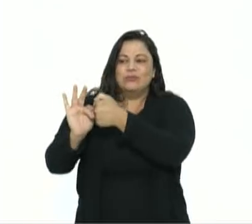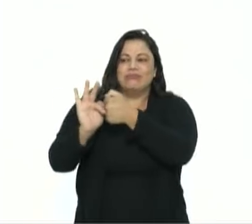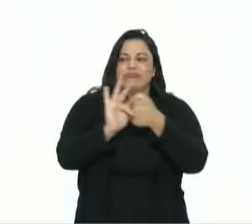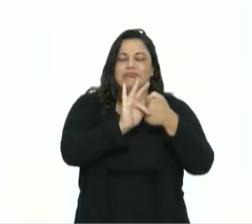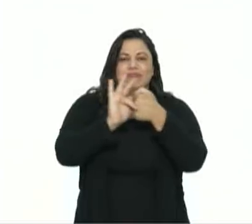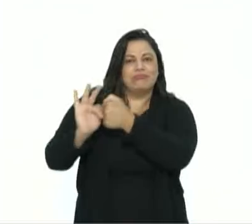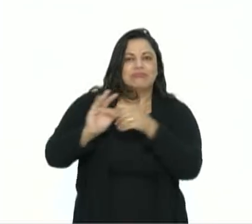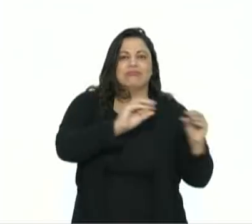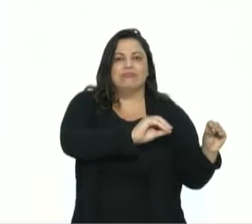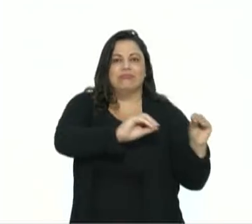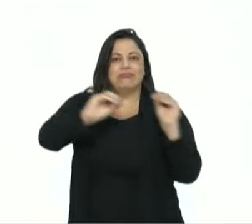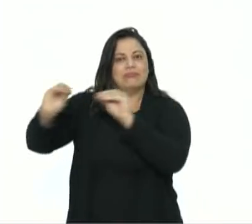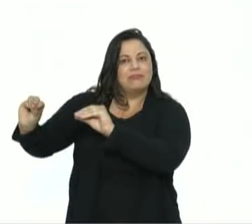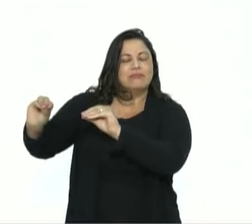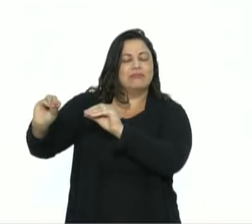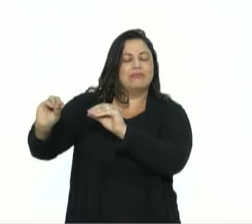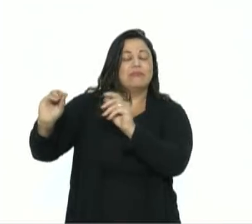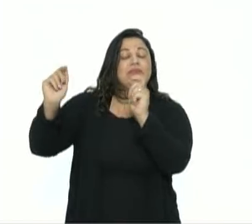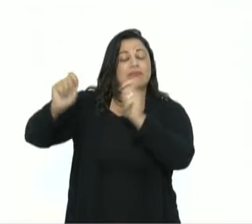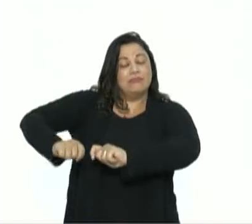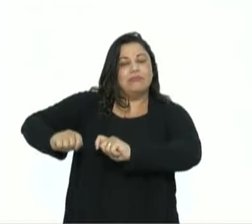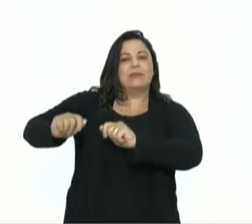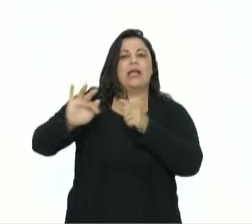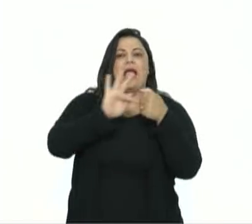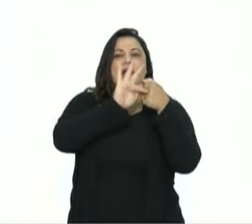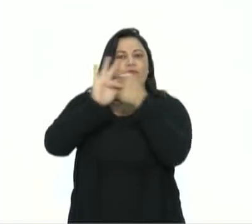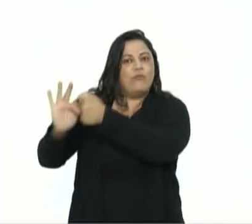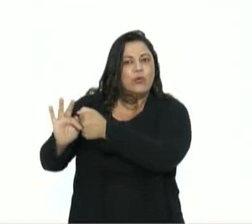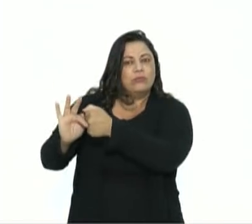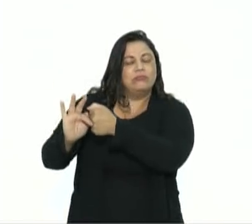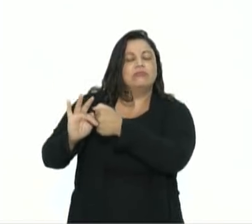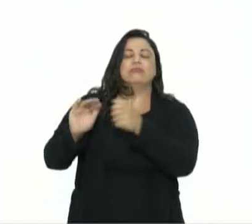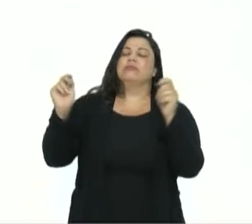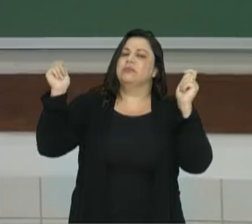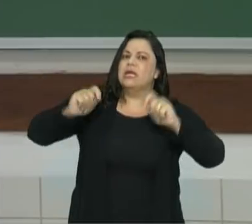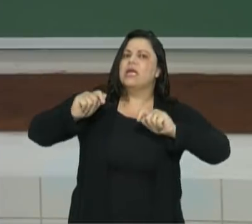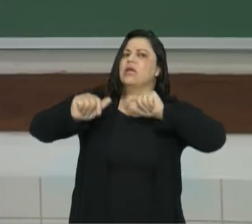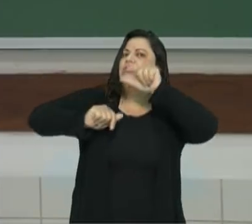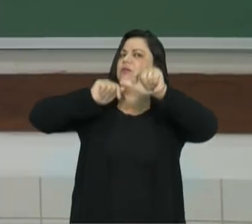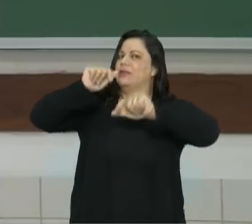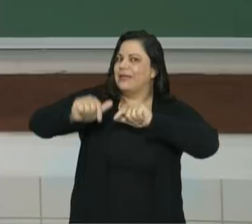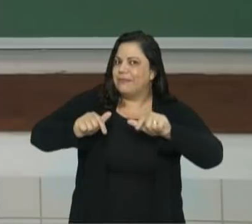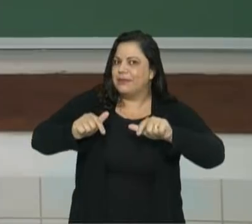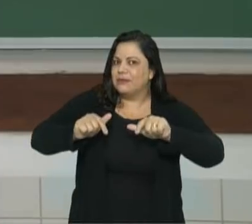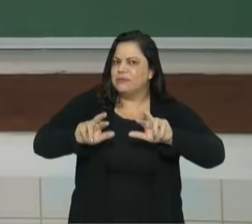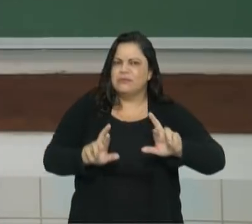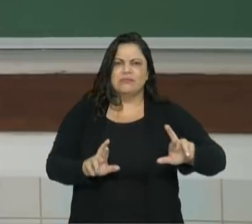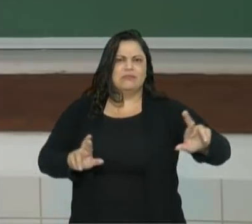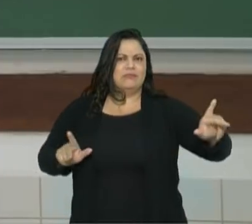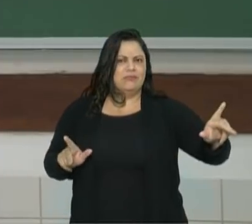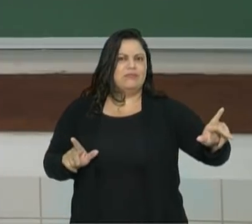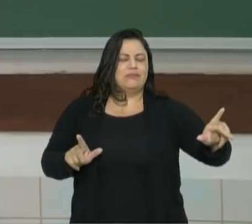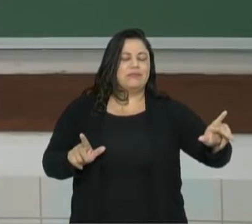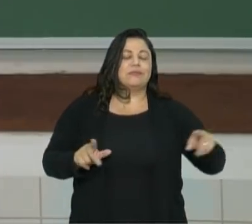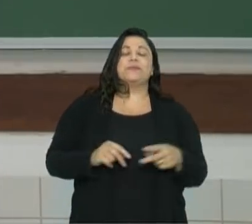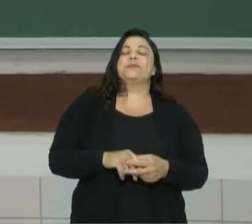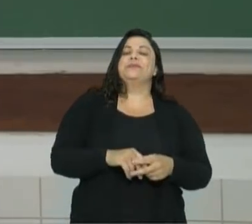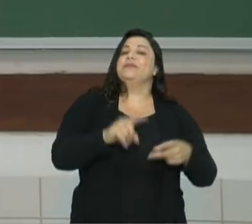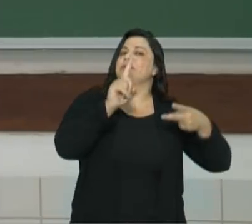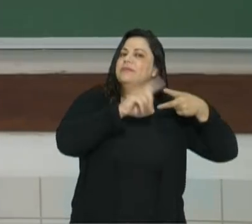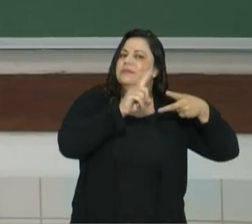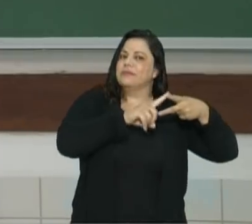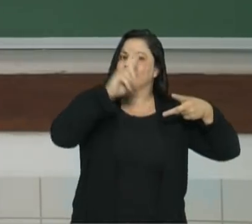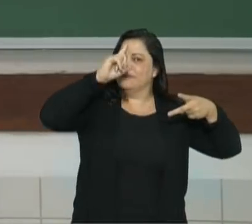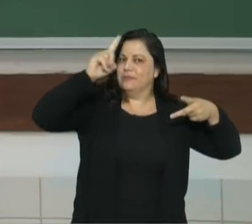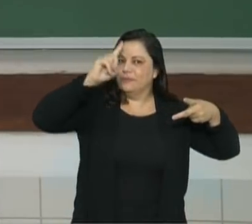essa força realiza trabalho, certo? Então veja que existe uma diferença aqui, né? No cotidiano,